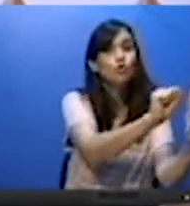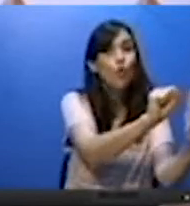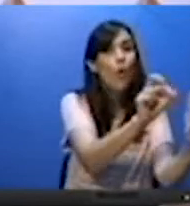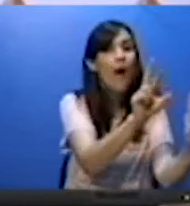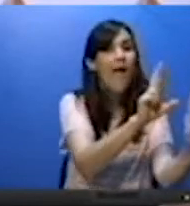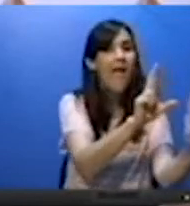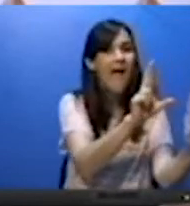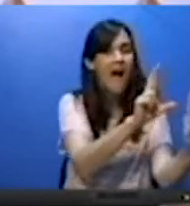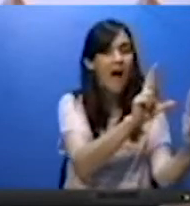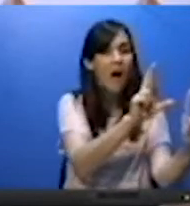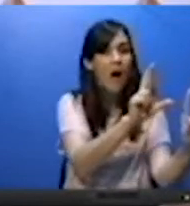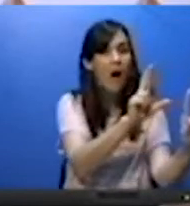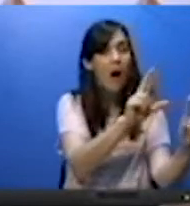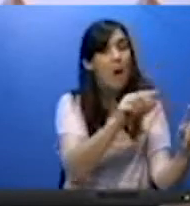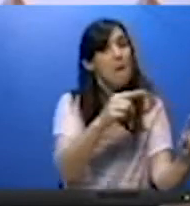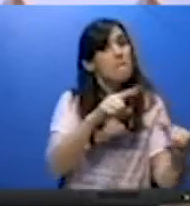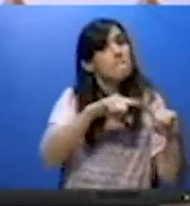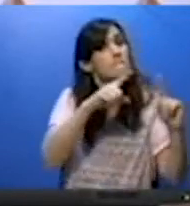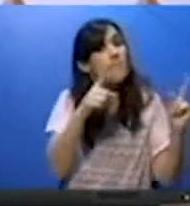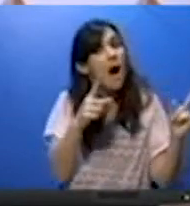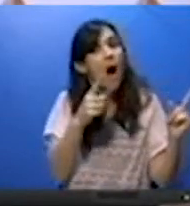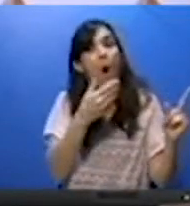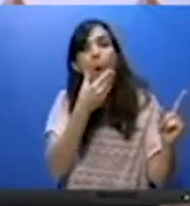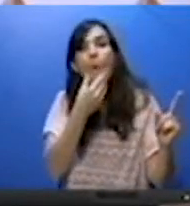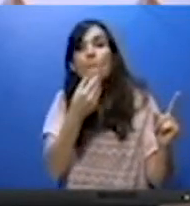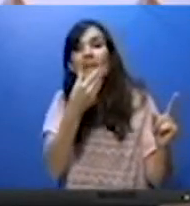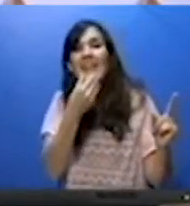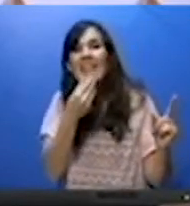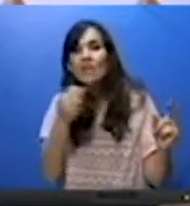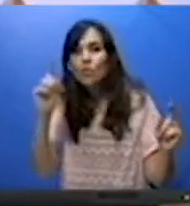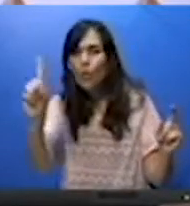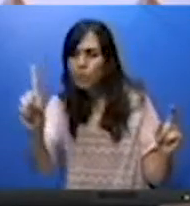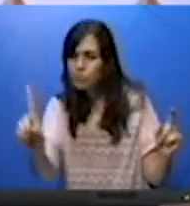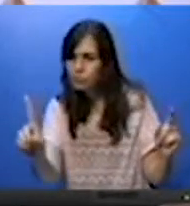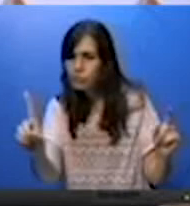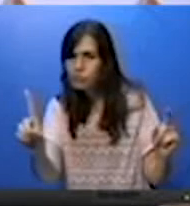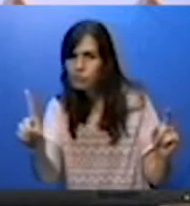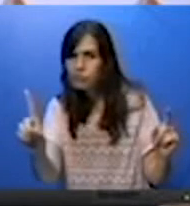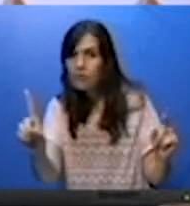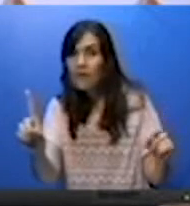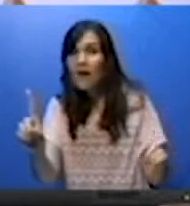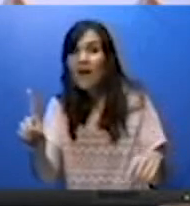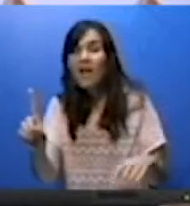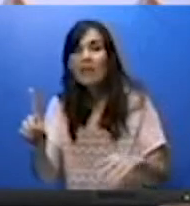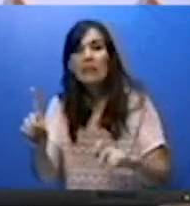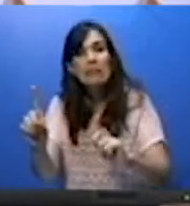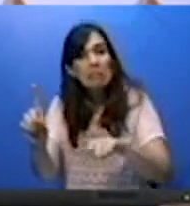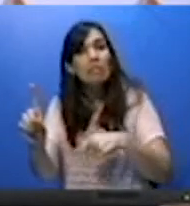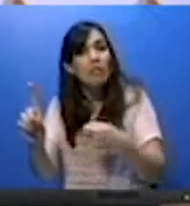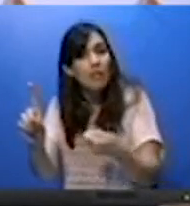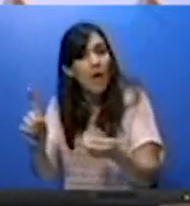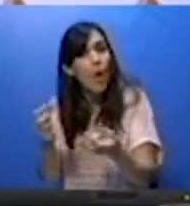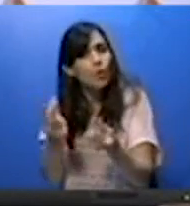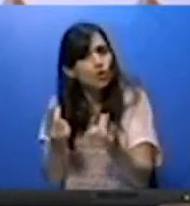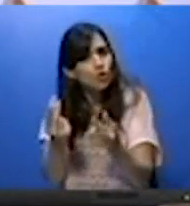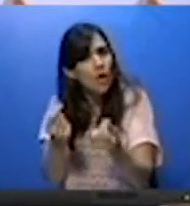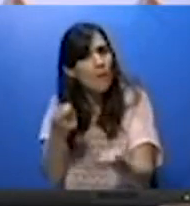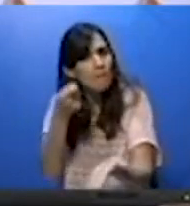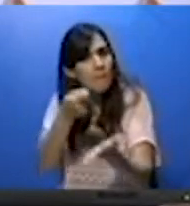comprar mais nada mas o rafael ajudou ela para comprar o lanche e ela tinha gastado nós vamos lá na tabela do material entregue